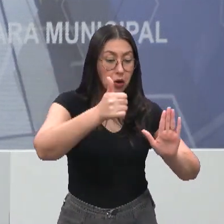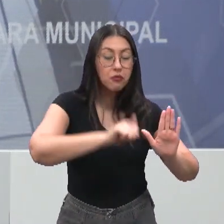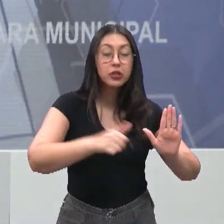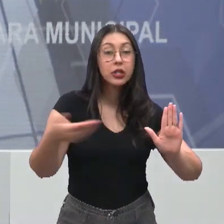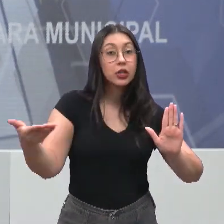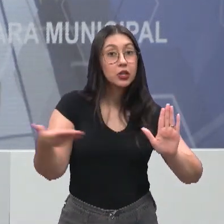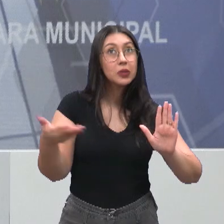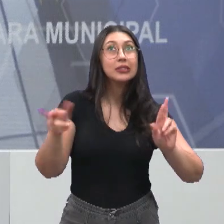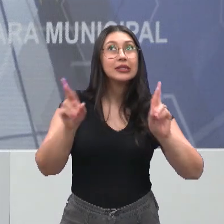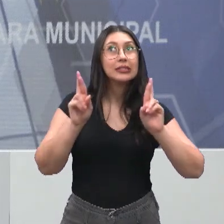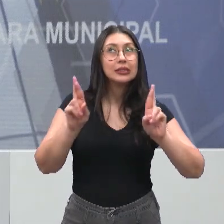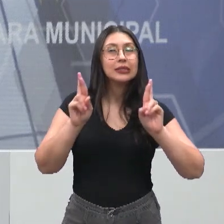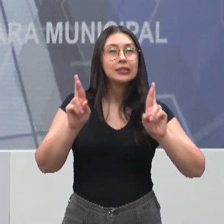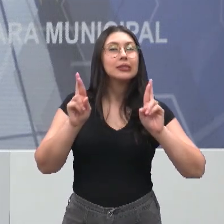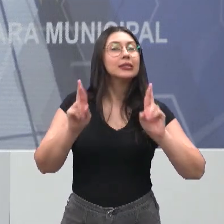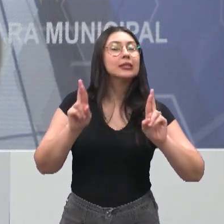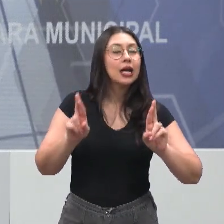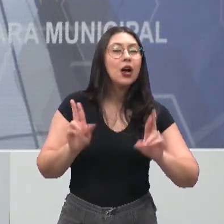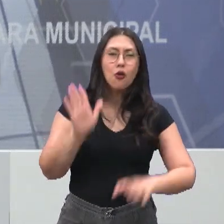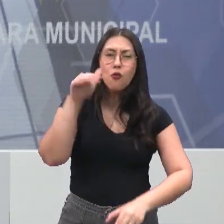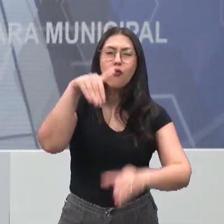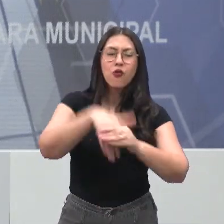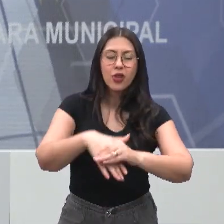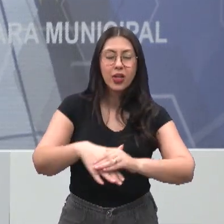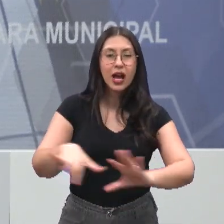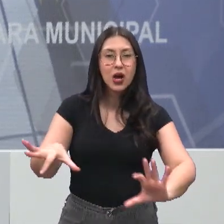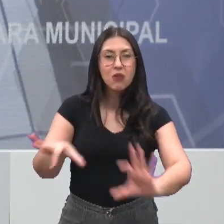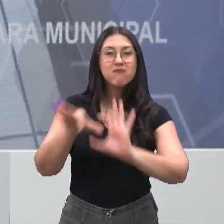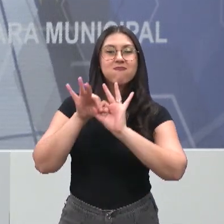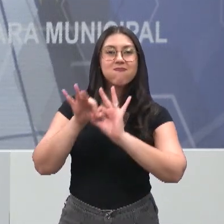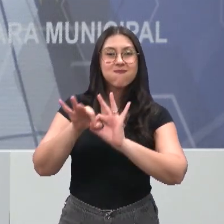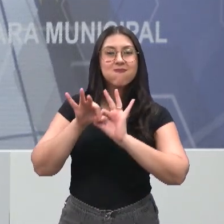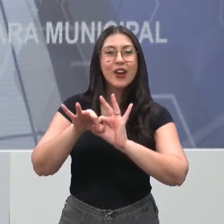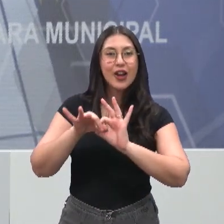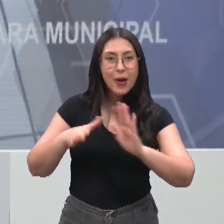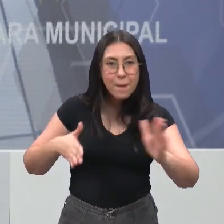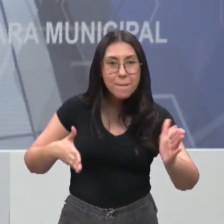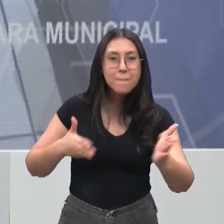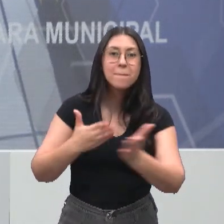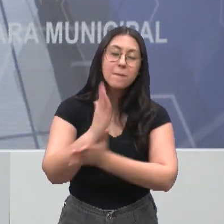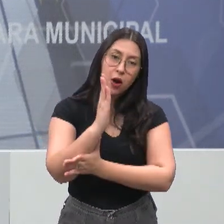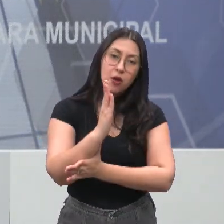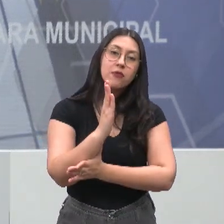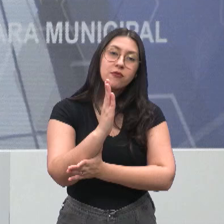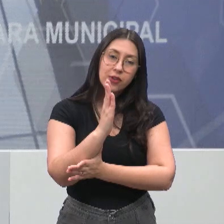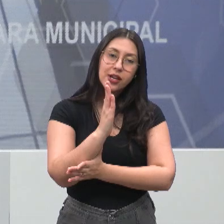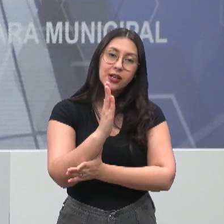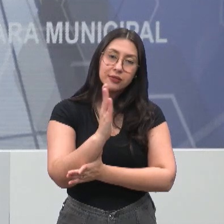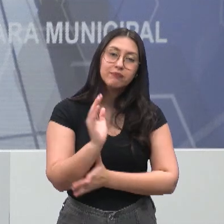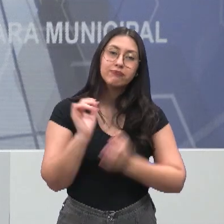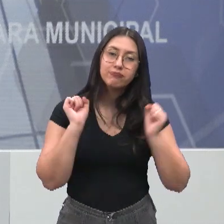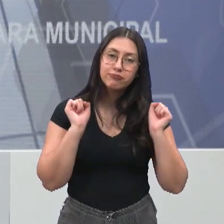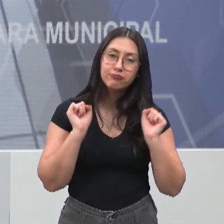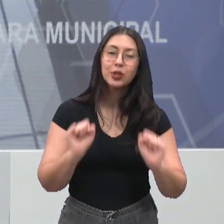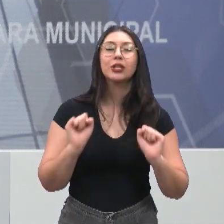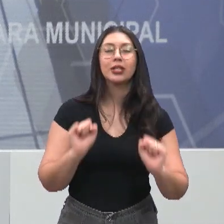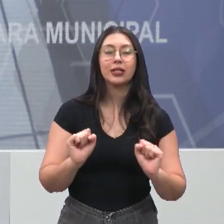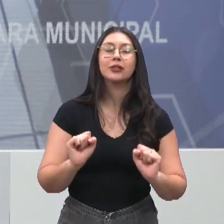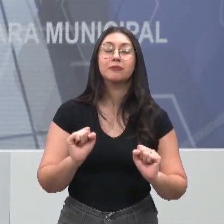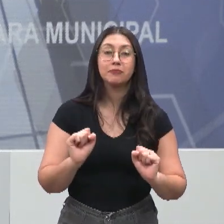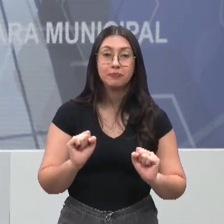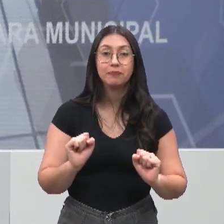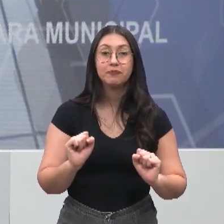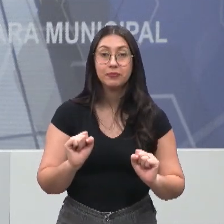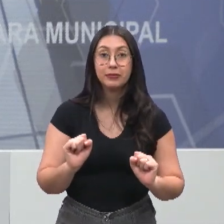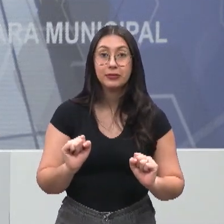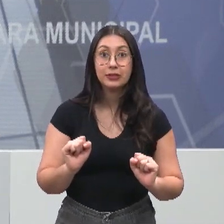Deus quiser, por o voto de unanimidade de todos, né, aqui presentes, poderão ter essa lei aprovada, e